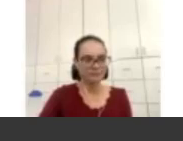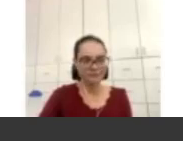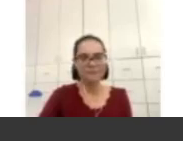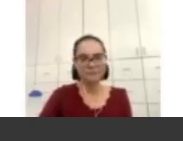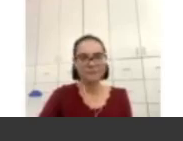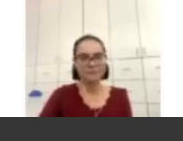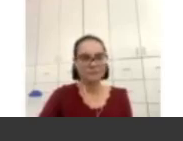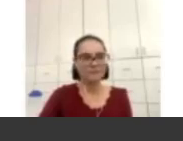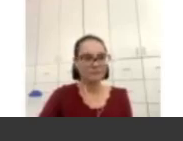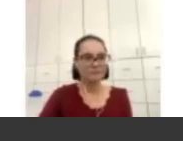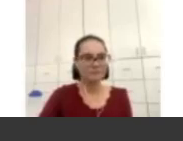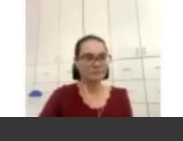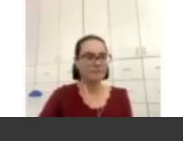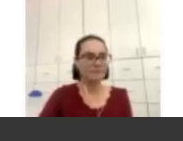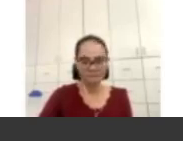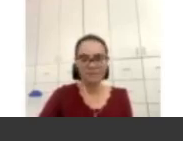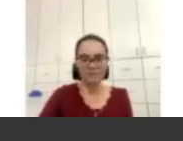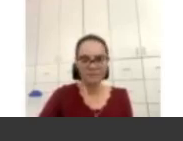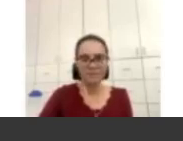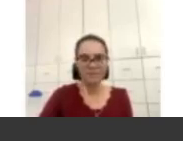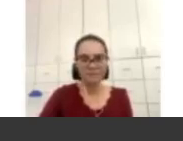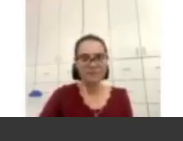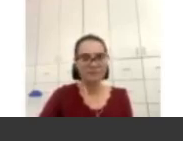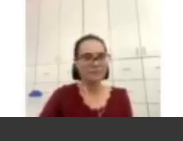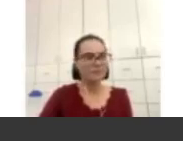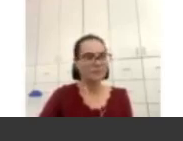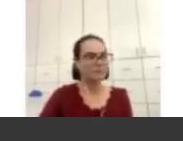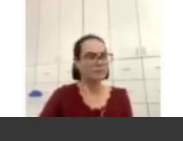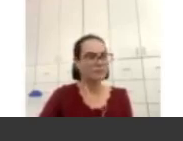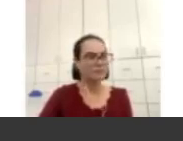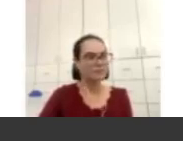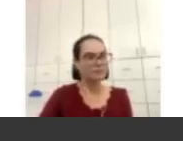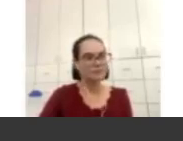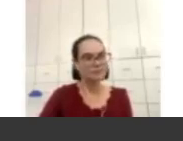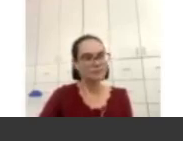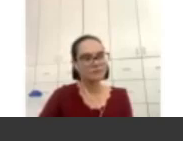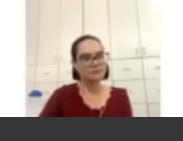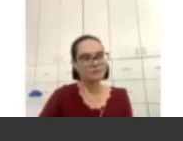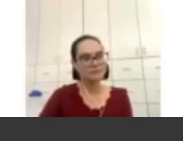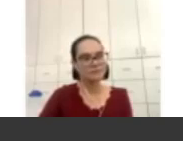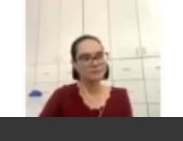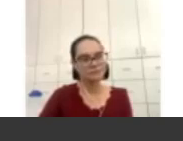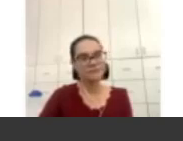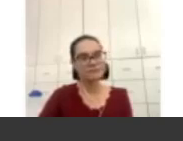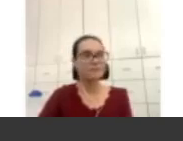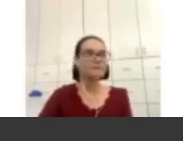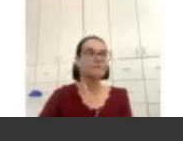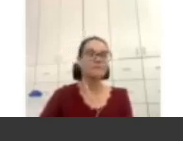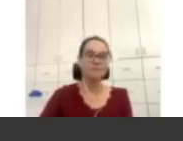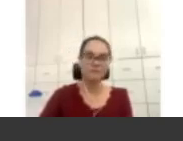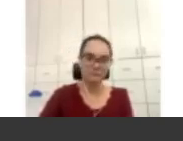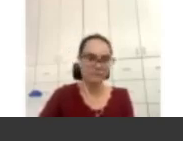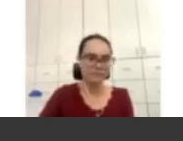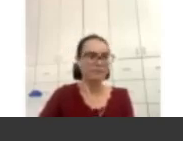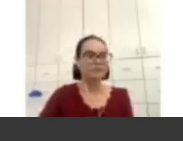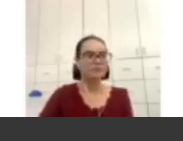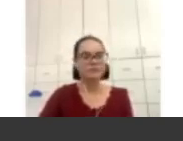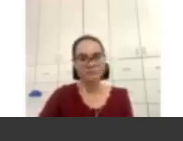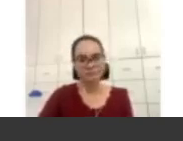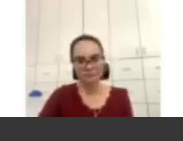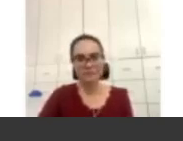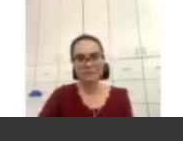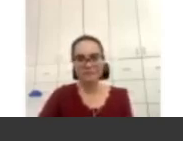usei, nunca usou o PAC. E diz que sobre o Monkeypox especificamente não tiveram suspeitos ainda em Pinhalzinho, mas que ela achou